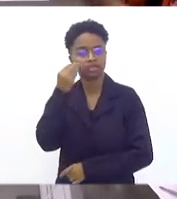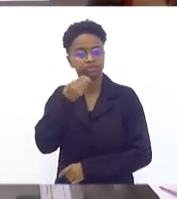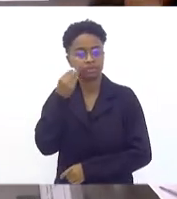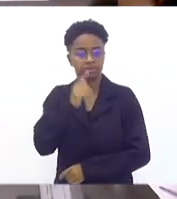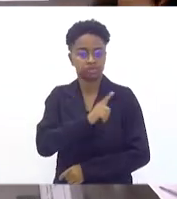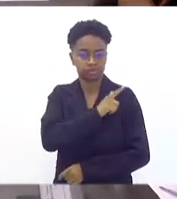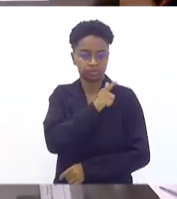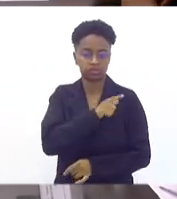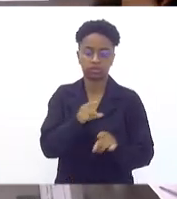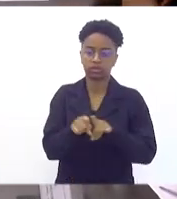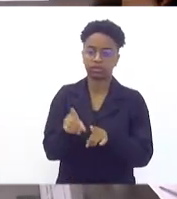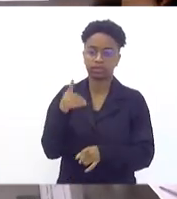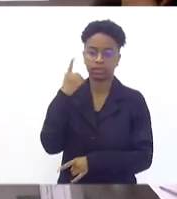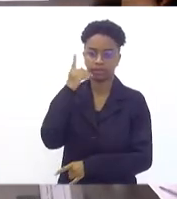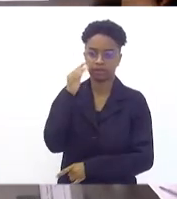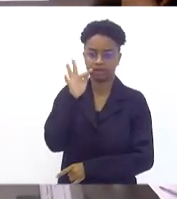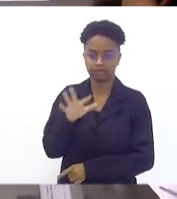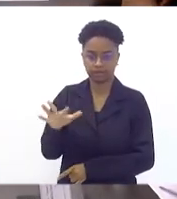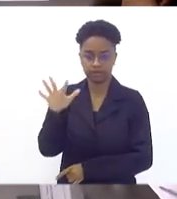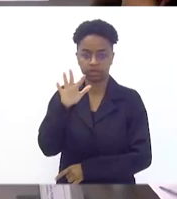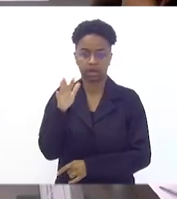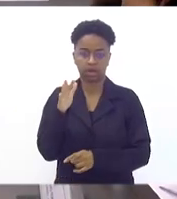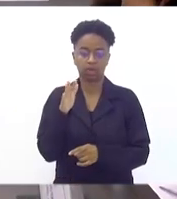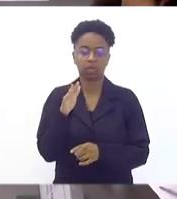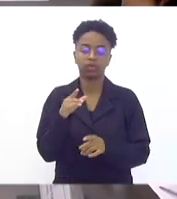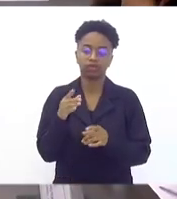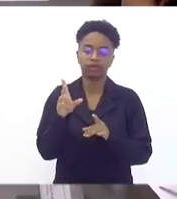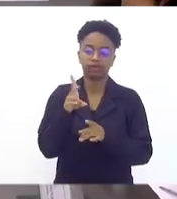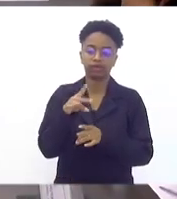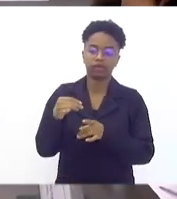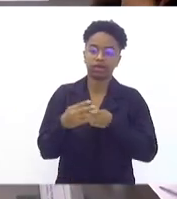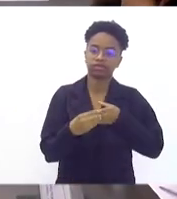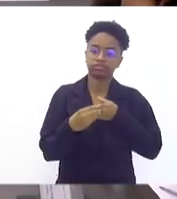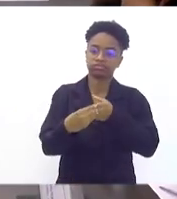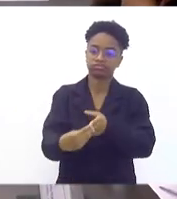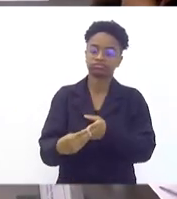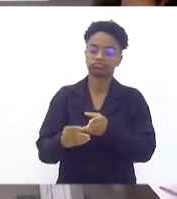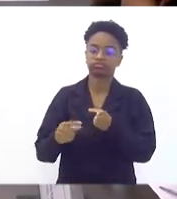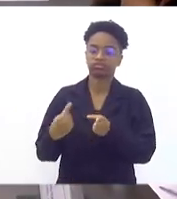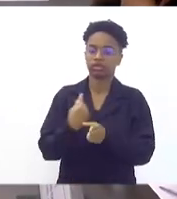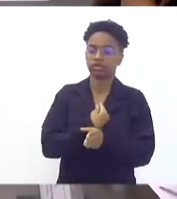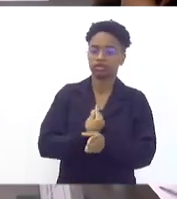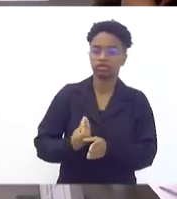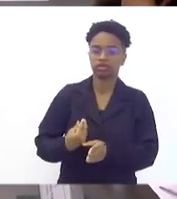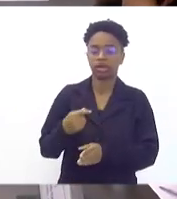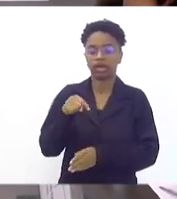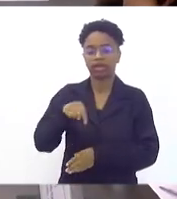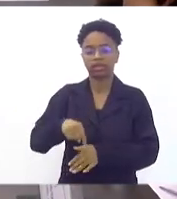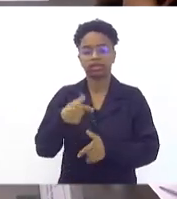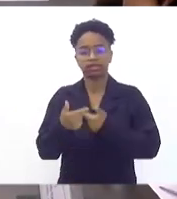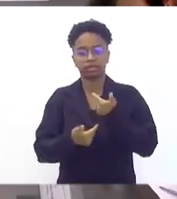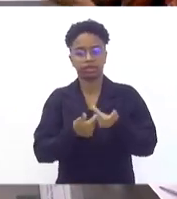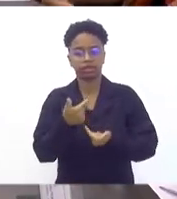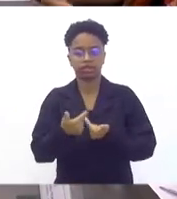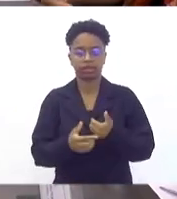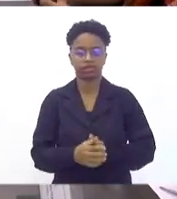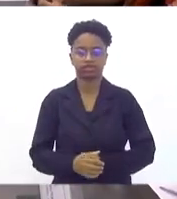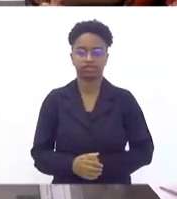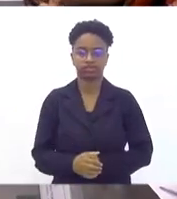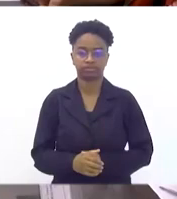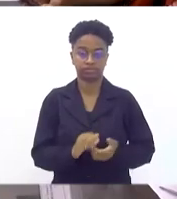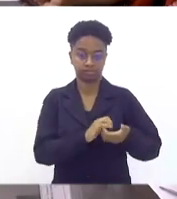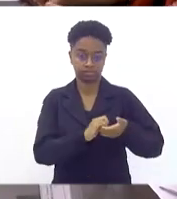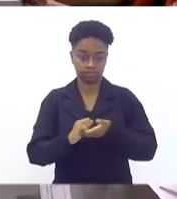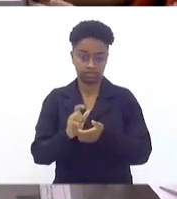como homem público também no snoorteará aqui na nos trabalhos da comissão parlamentar de inquérito saúde